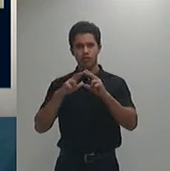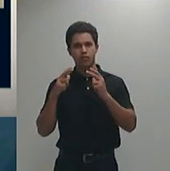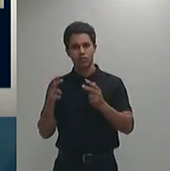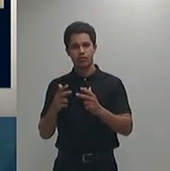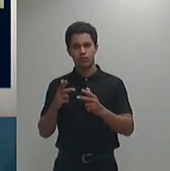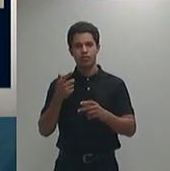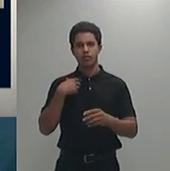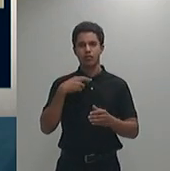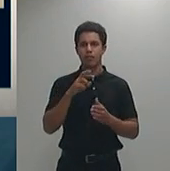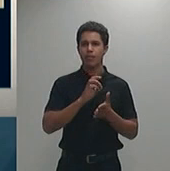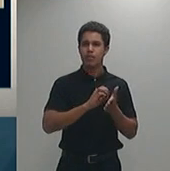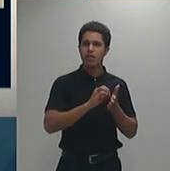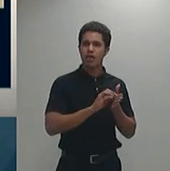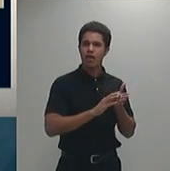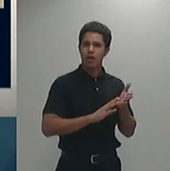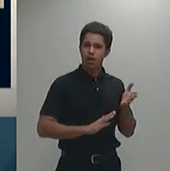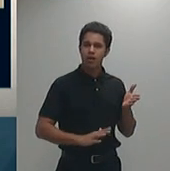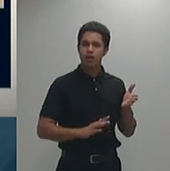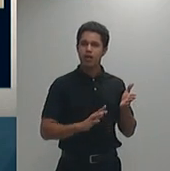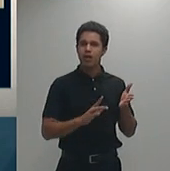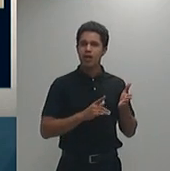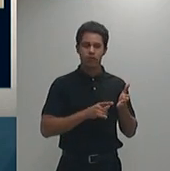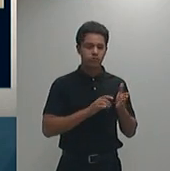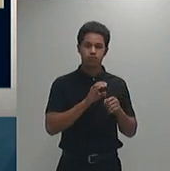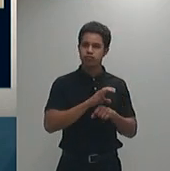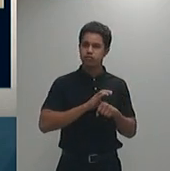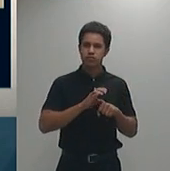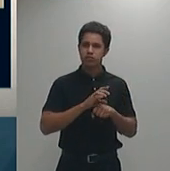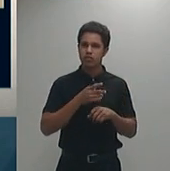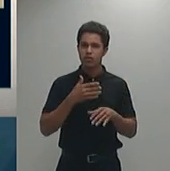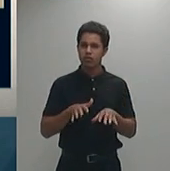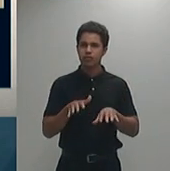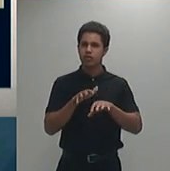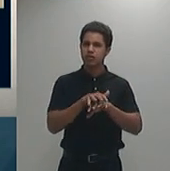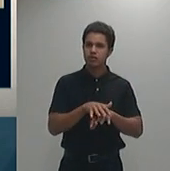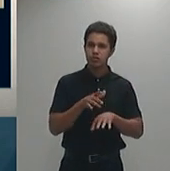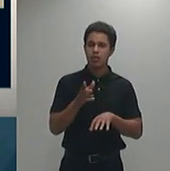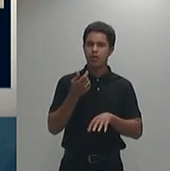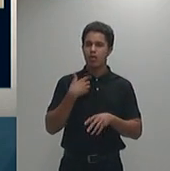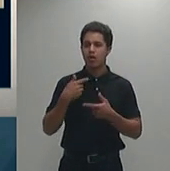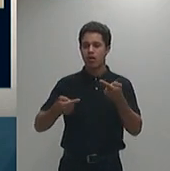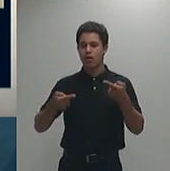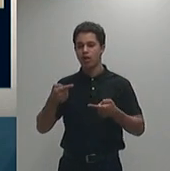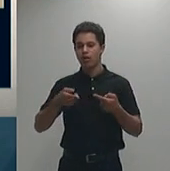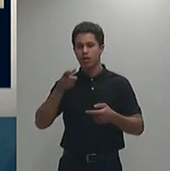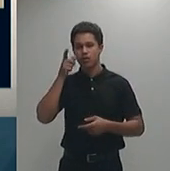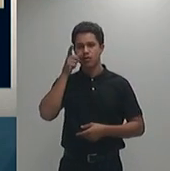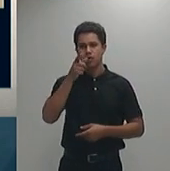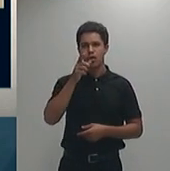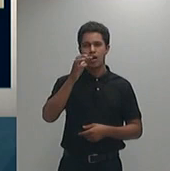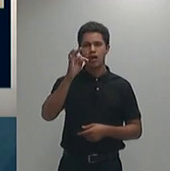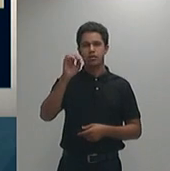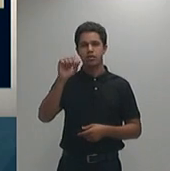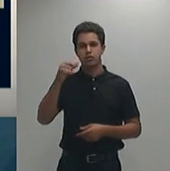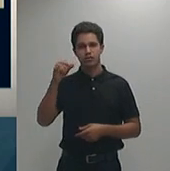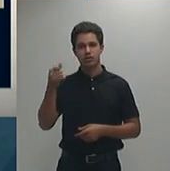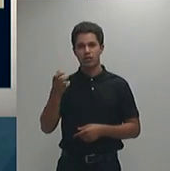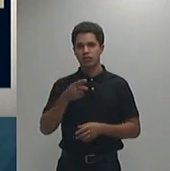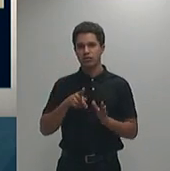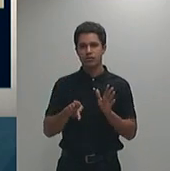constitucional não pressupõe que o conflito de competência perante o STJD se apenas entre órgãos judicantes pertencente